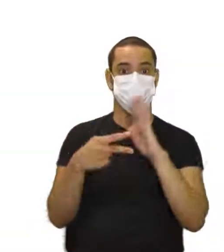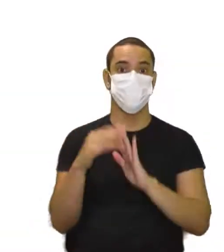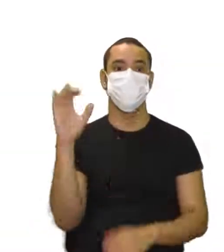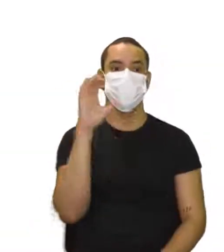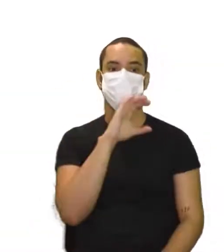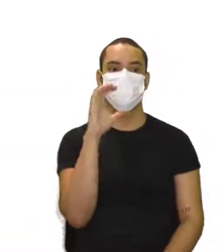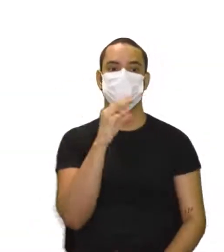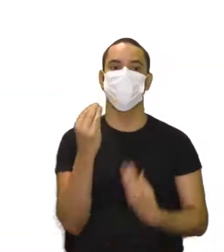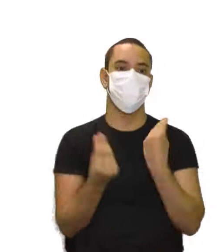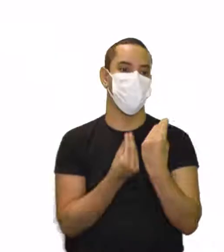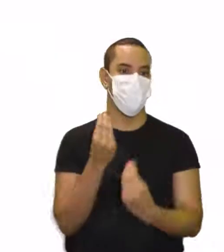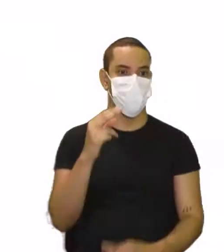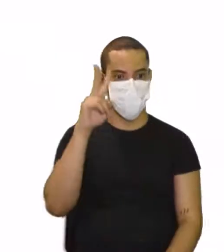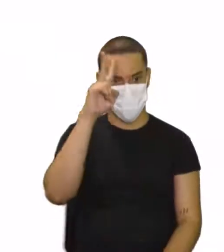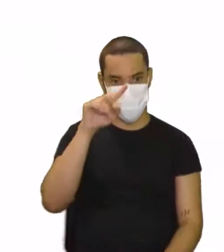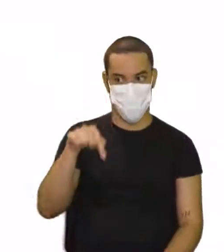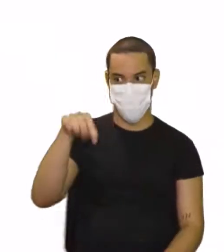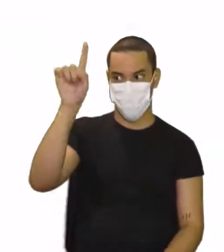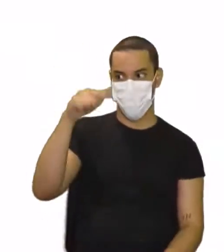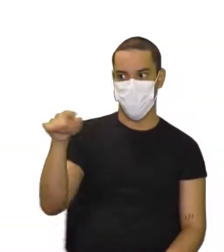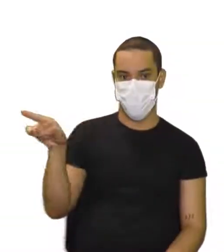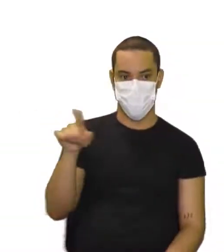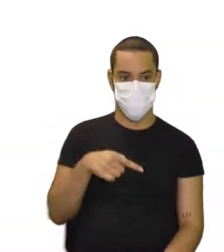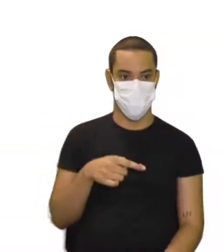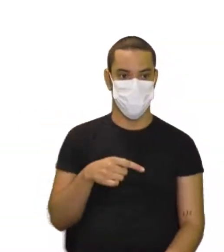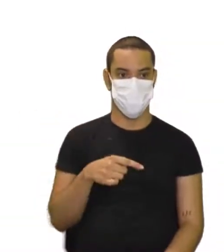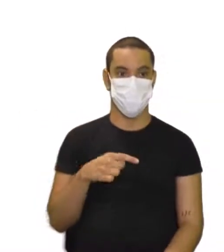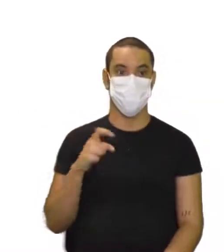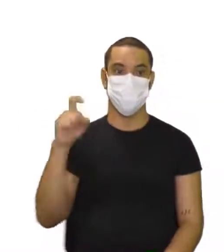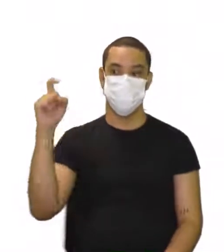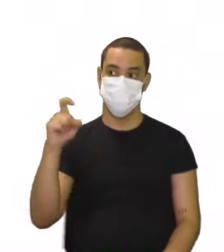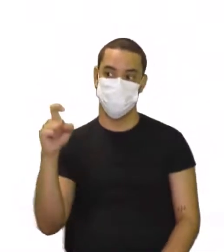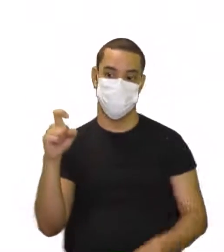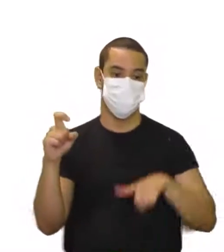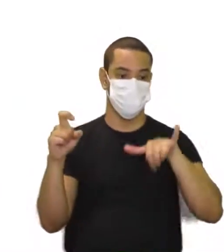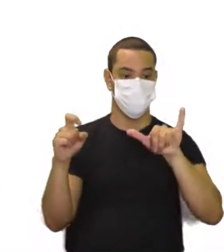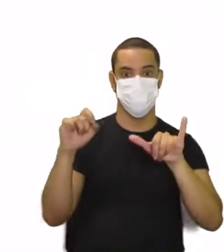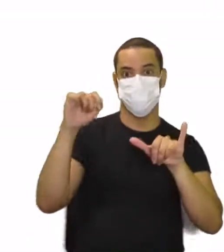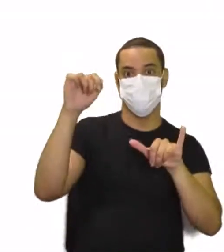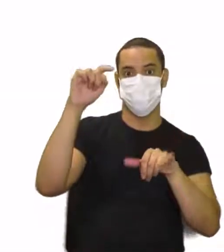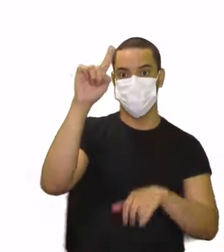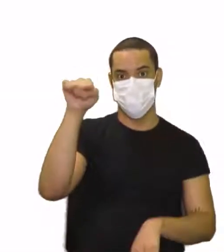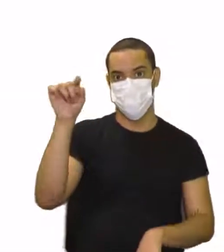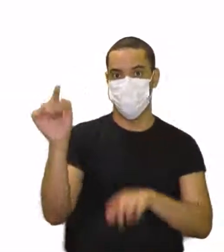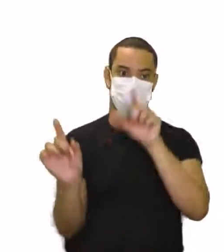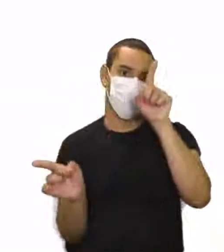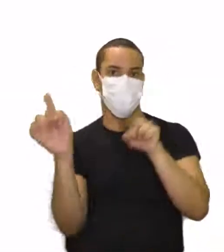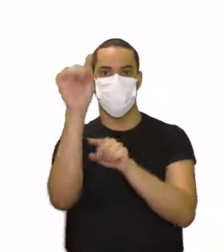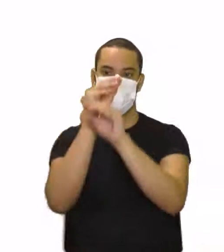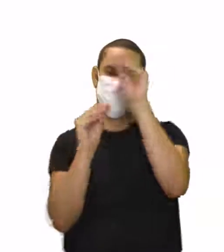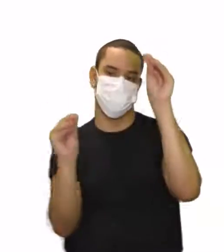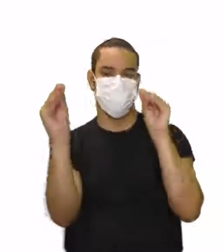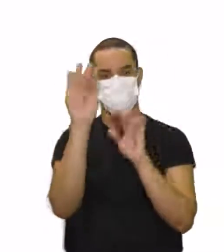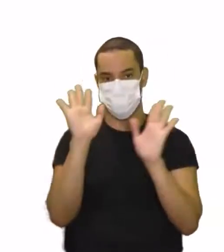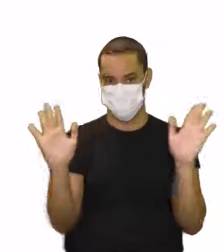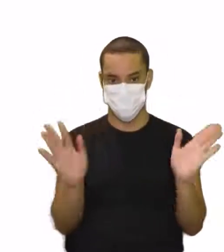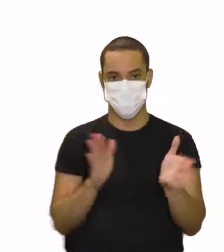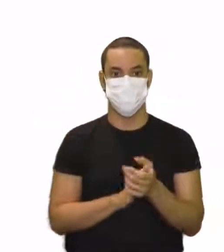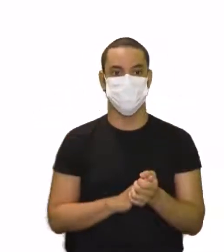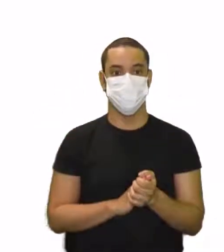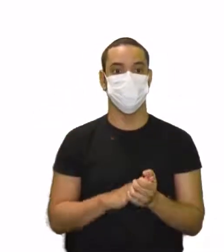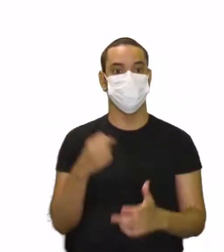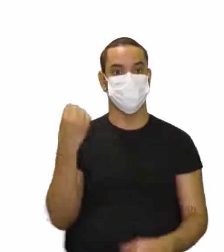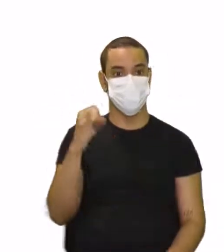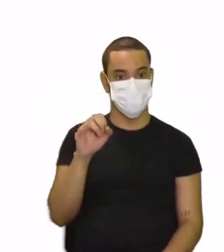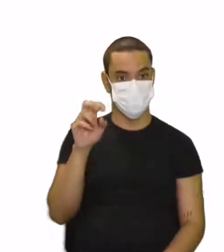aqui, ó, x, y e z, isso que a gente está falando, movimentos. Se v for a velocidade do